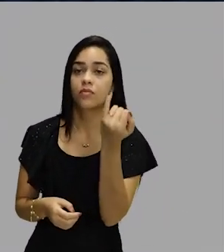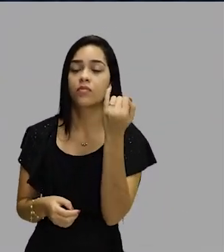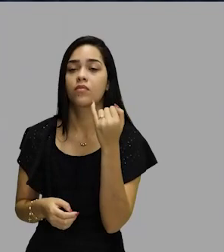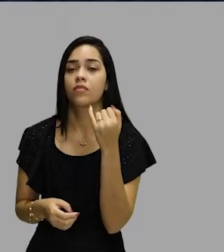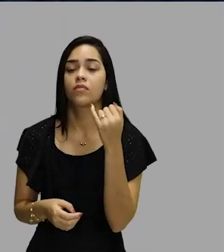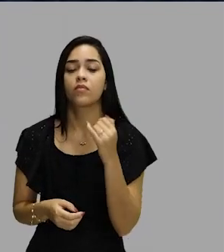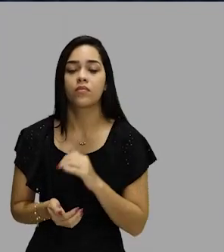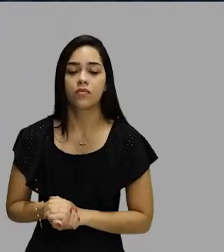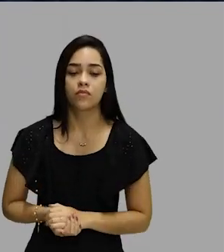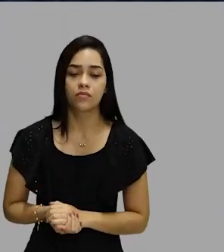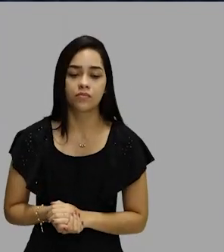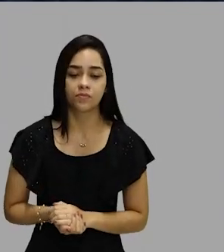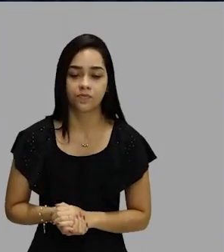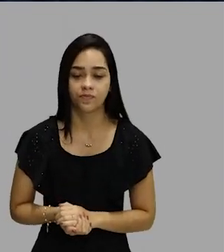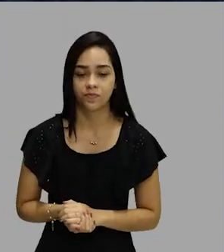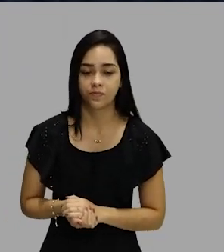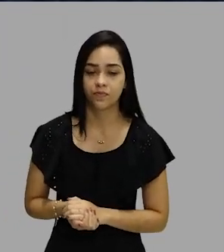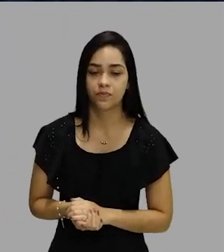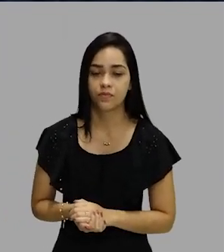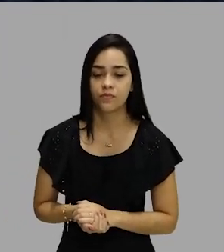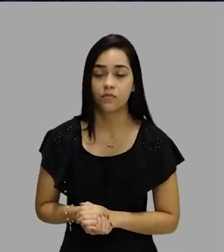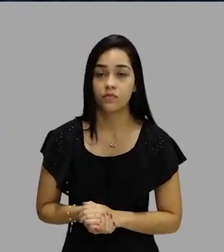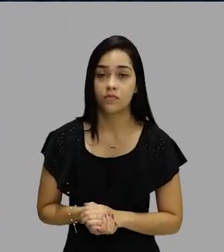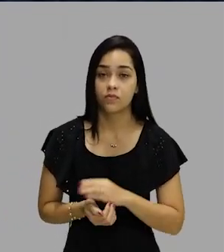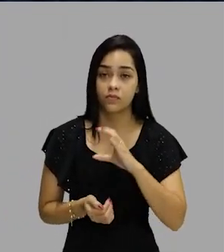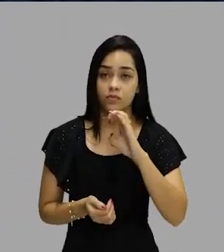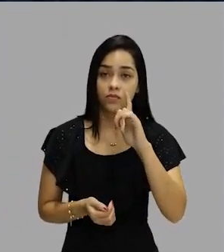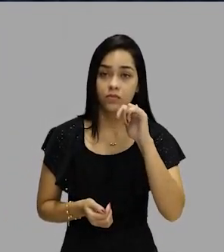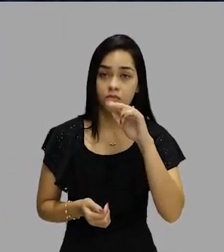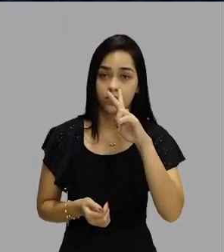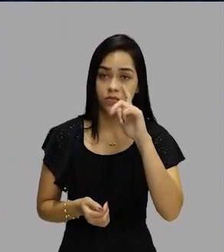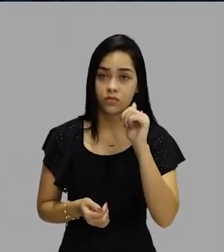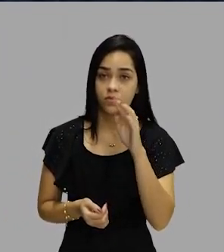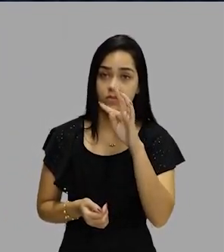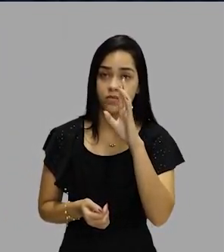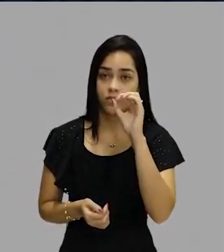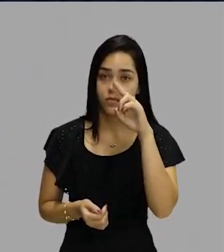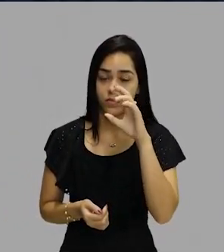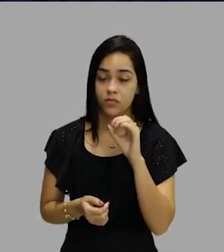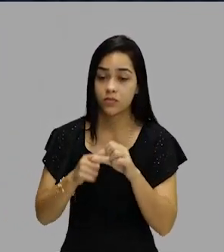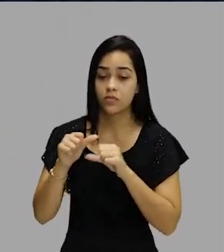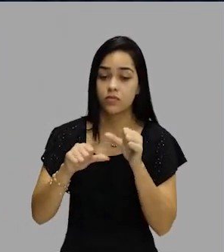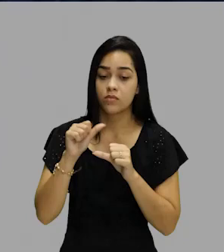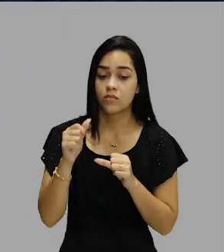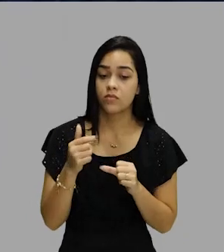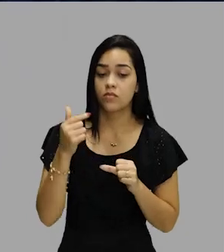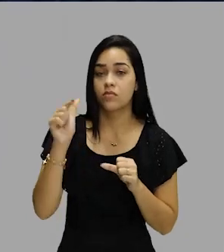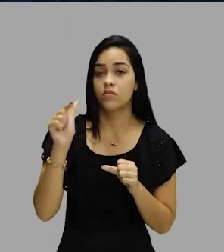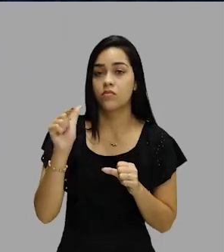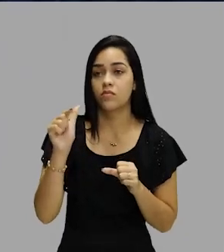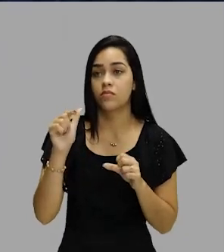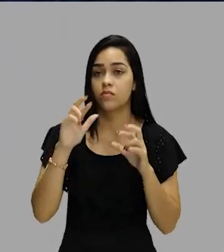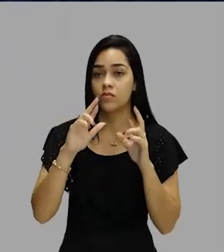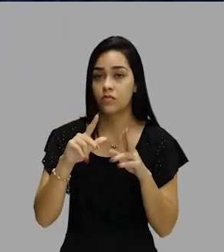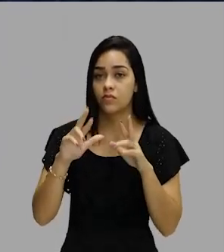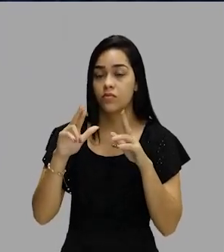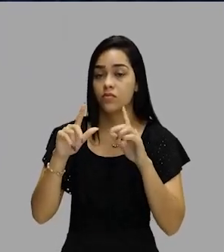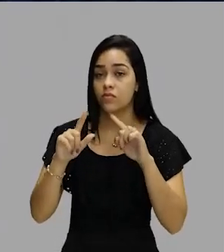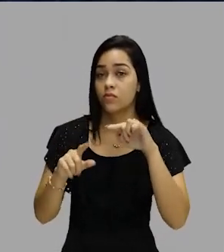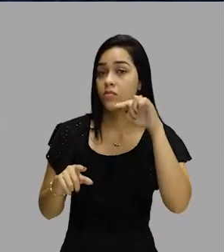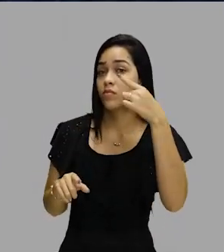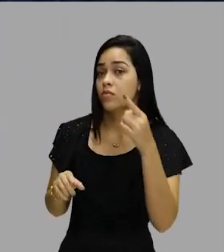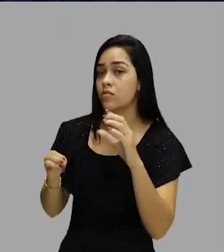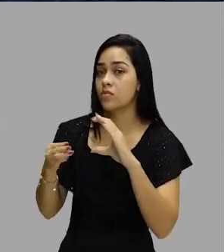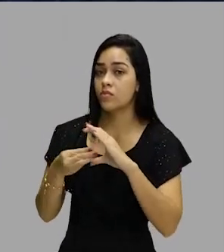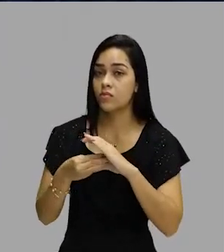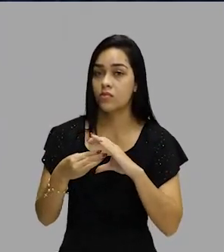você me pergunta, o que é isso, professor? Uma célula-tronco é uma célula que se transforma em outra. Ela se diferencia em outra